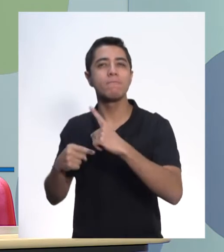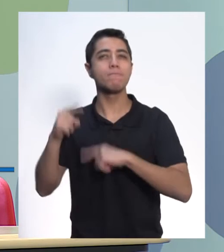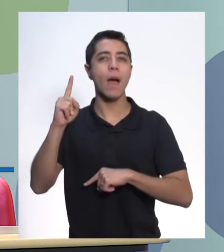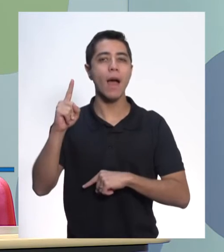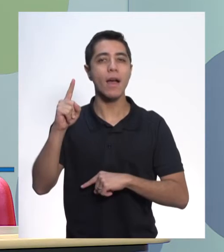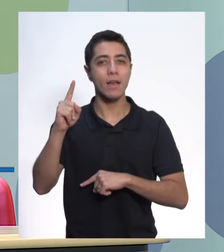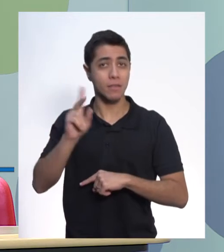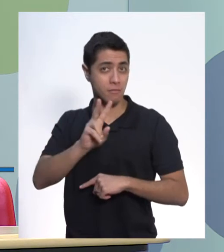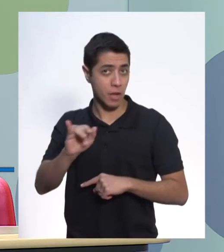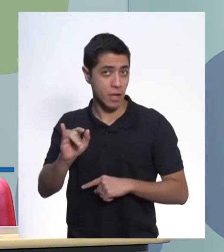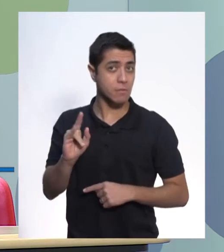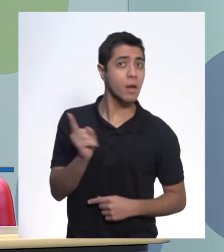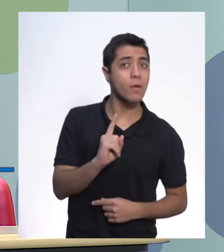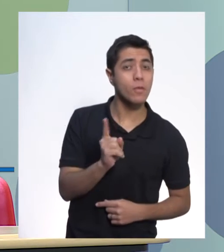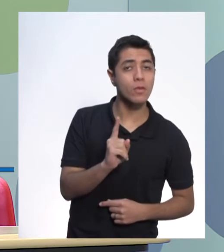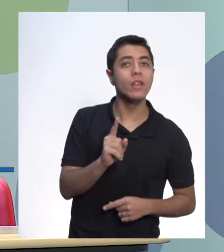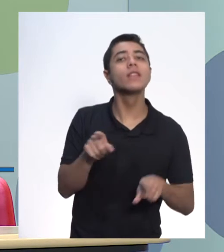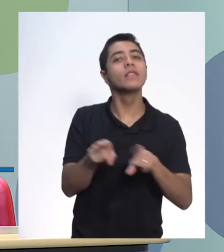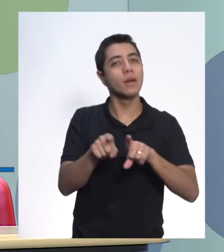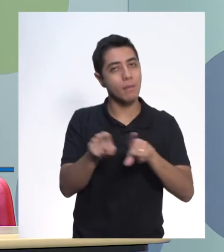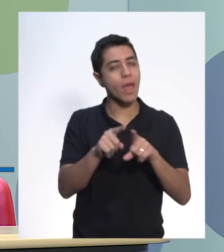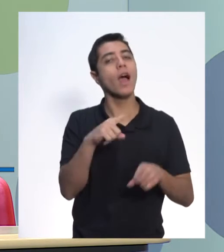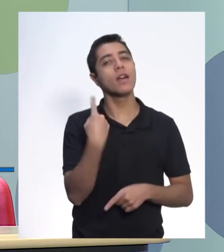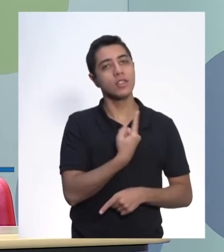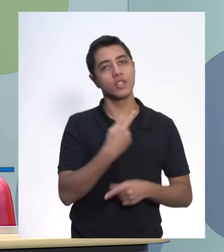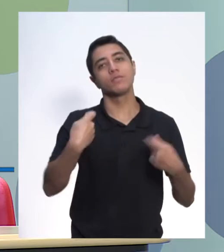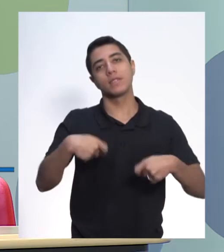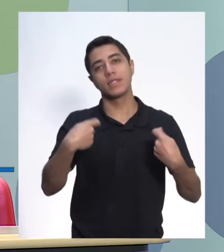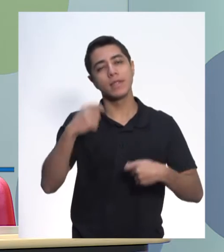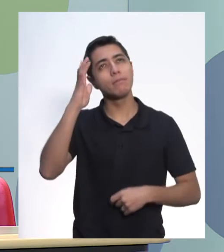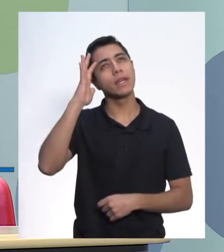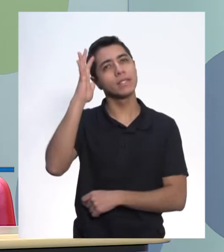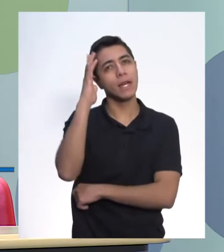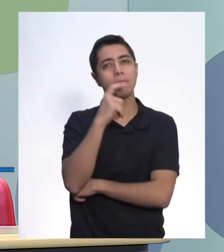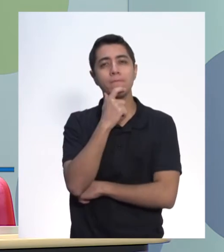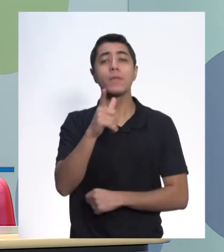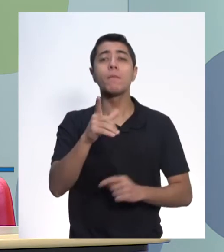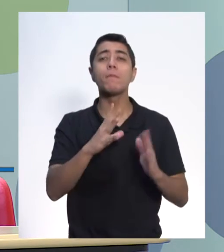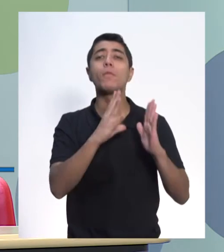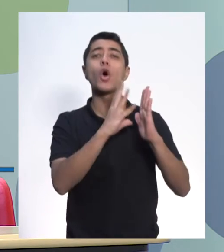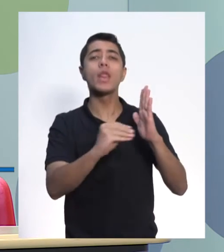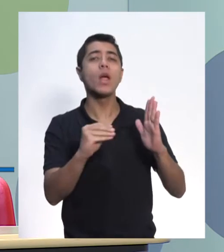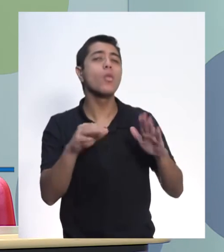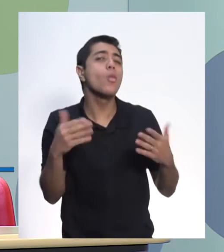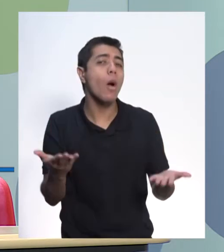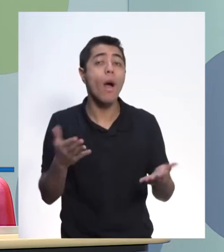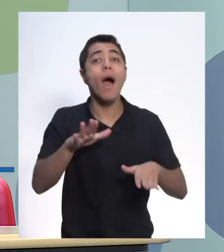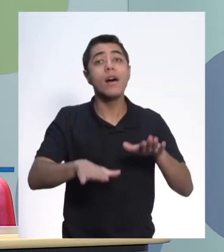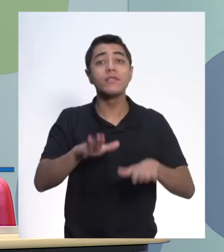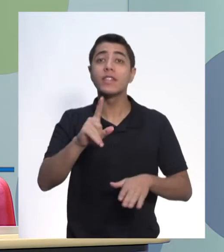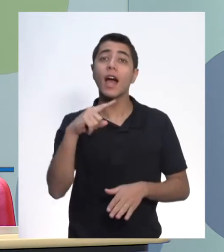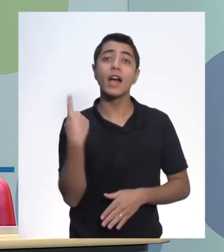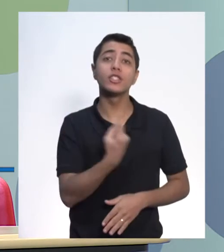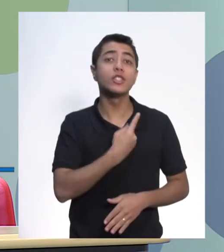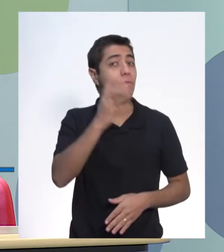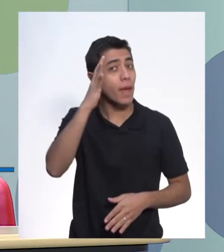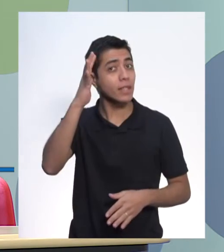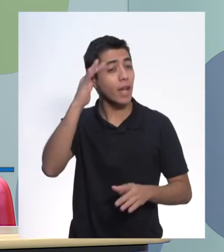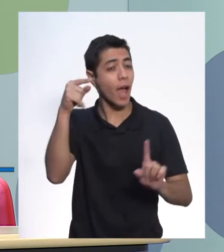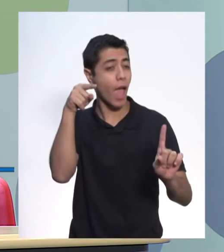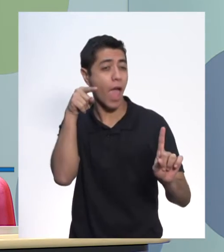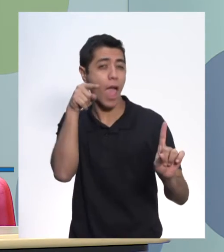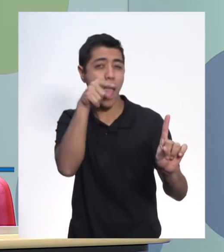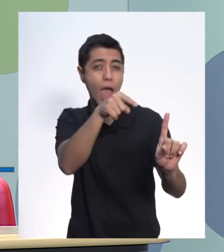pensar qual que o modelo é o seguido, né? Porque a gente muitas vezes pensa na pessoa só no momento que ela está no topo, que ela chegou lá, mas não dá para